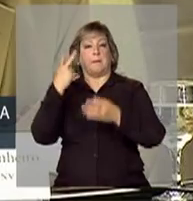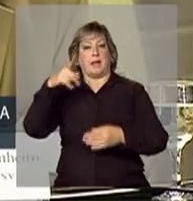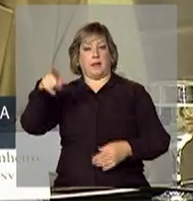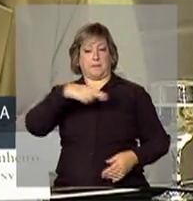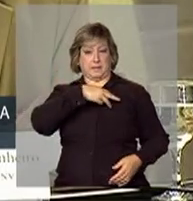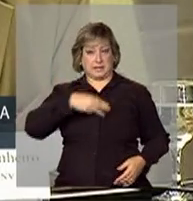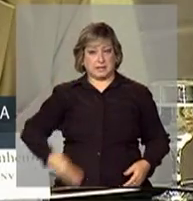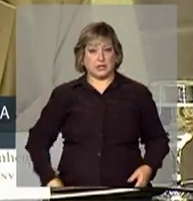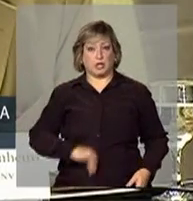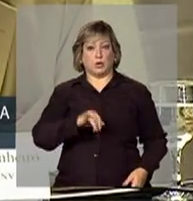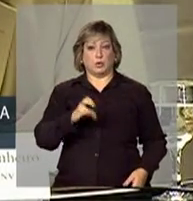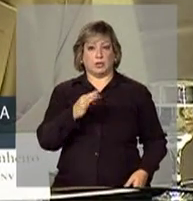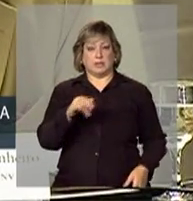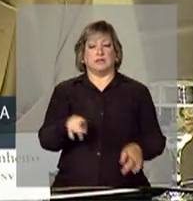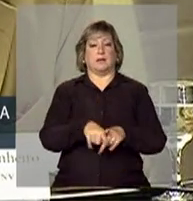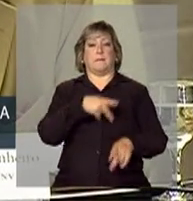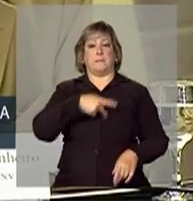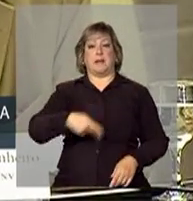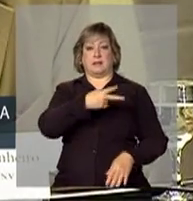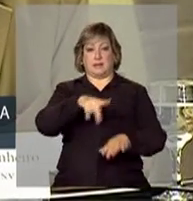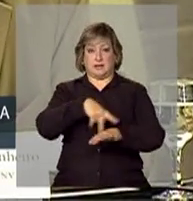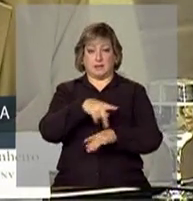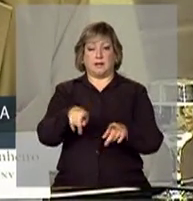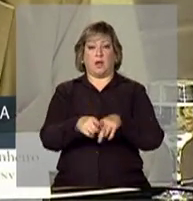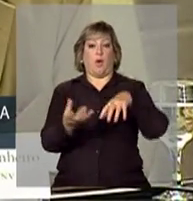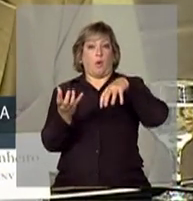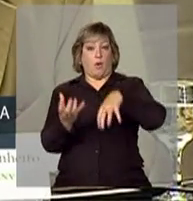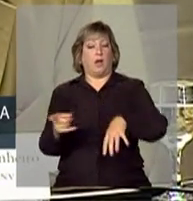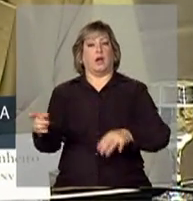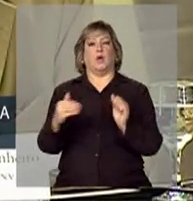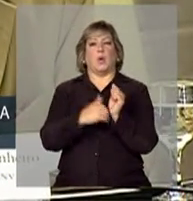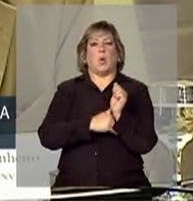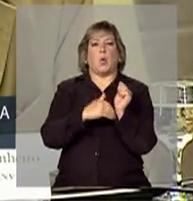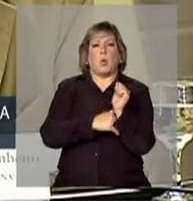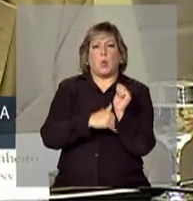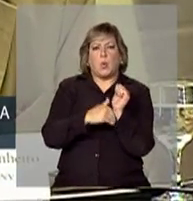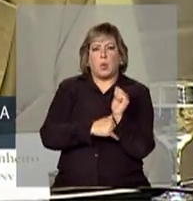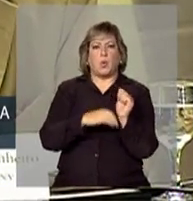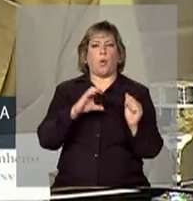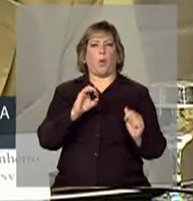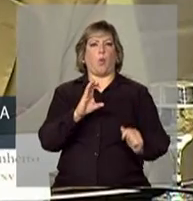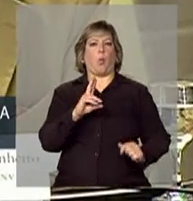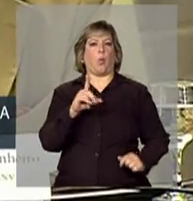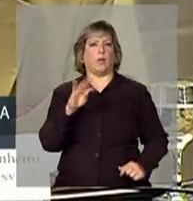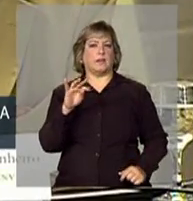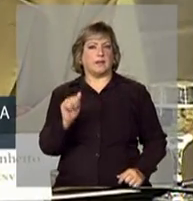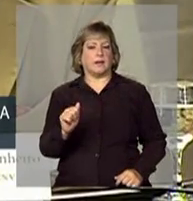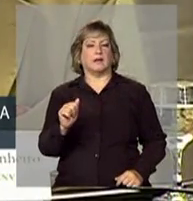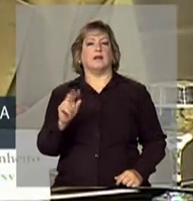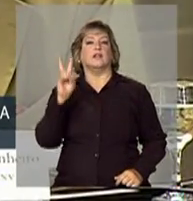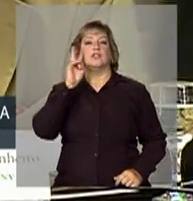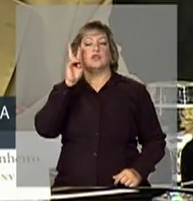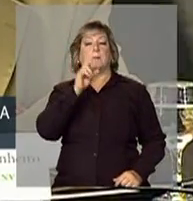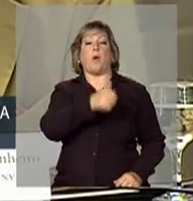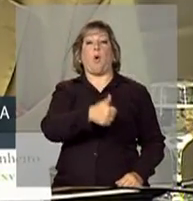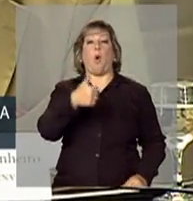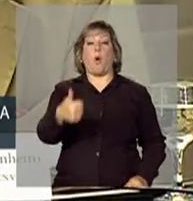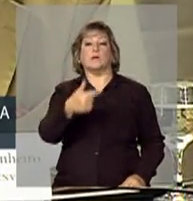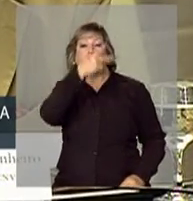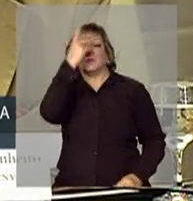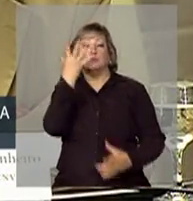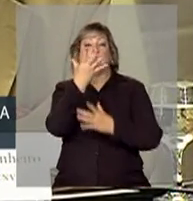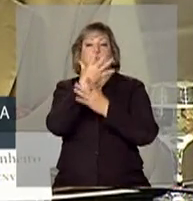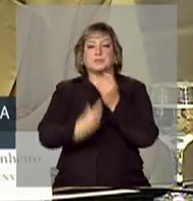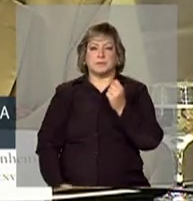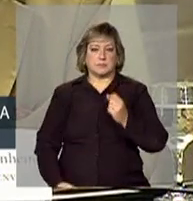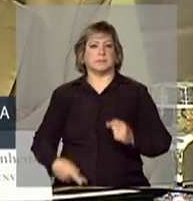ao presidente da República, ao Congresso Nacional, oculta deles as informações sobre destino e morte de 11 desaparecidos políticos.